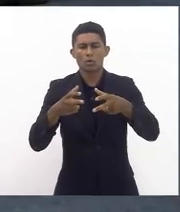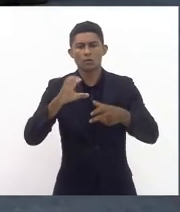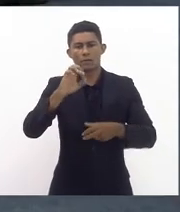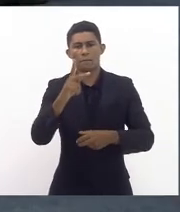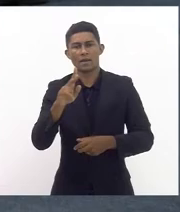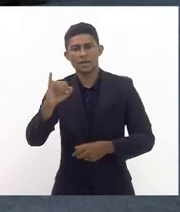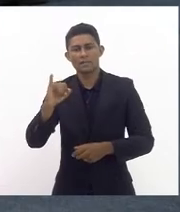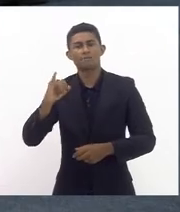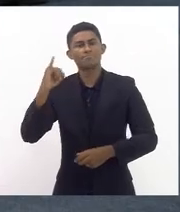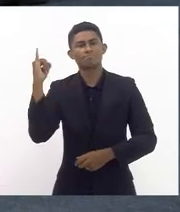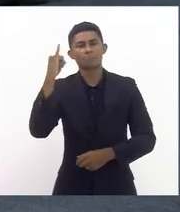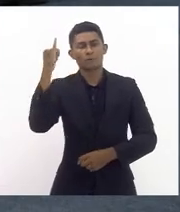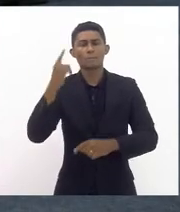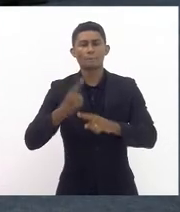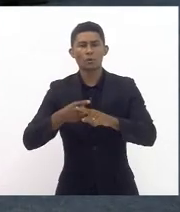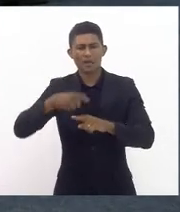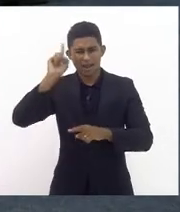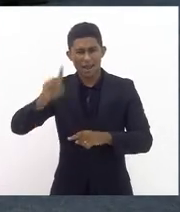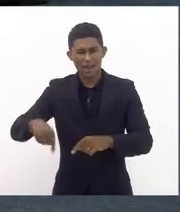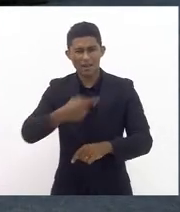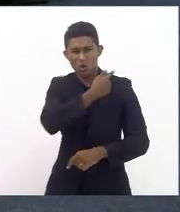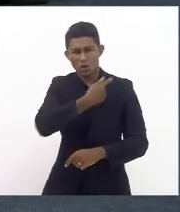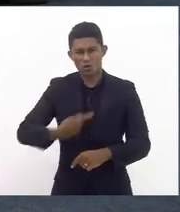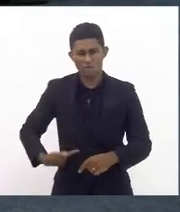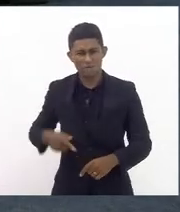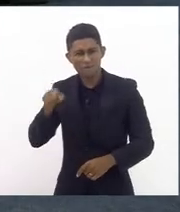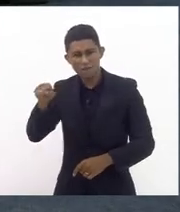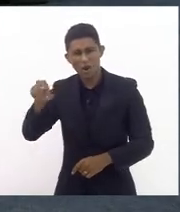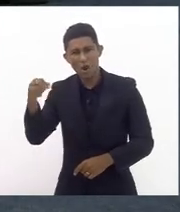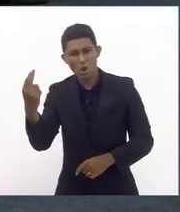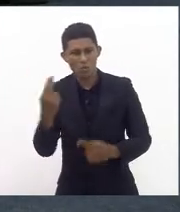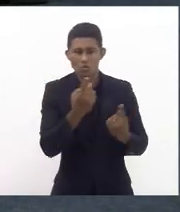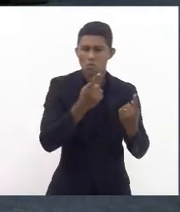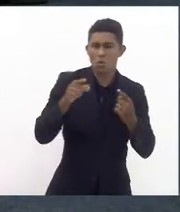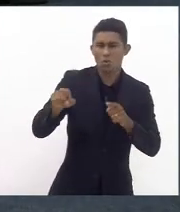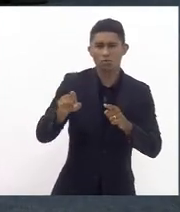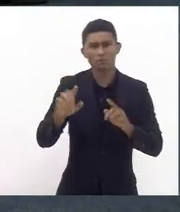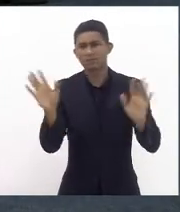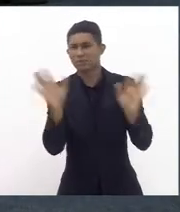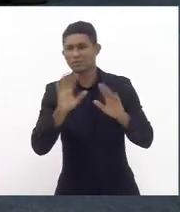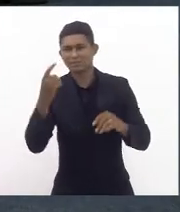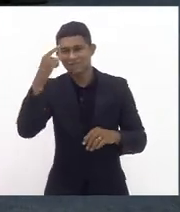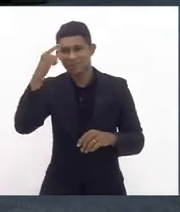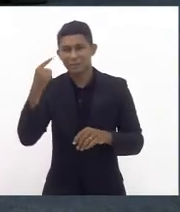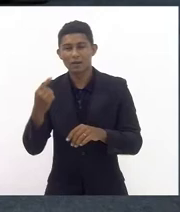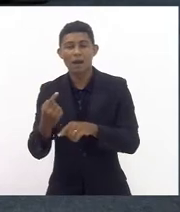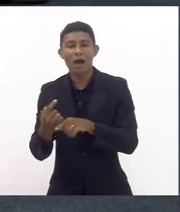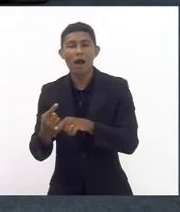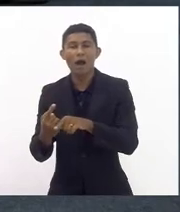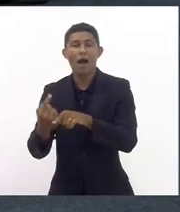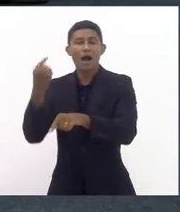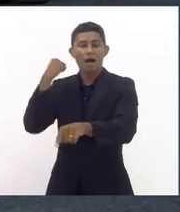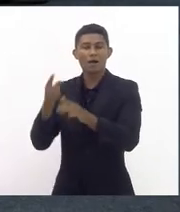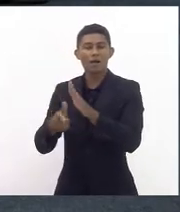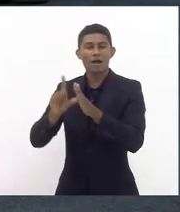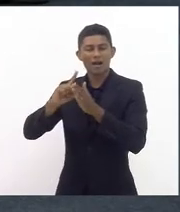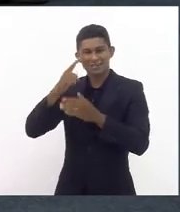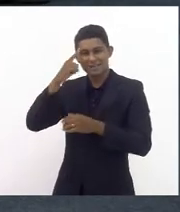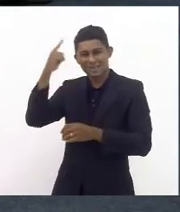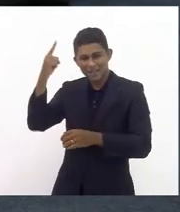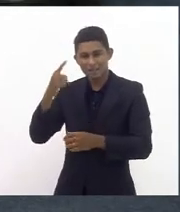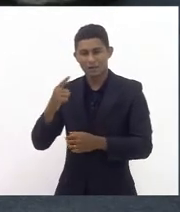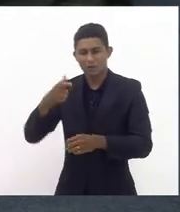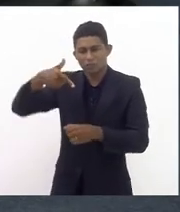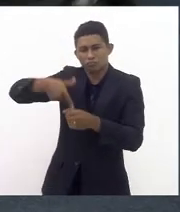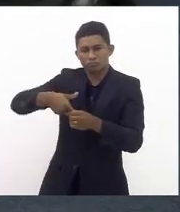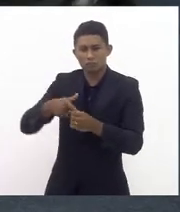não é de oposição ou de situação, como foi a última que Vossa Excelência presidiu, que é a questão dos royalties e as